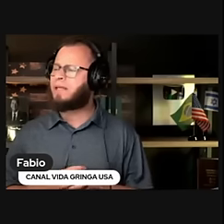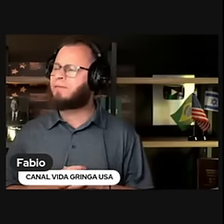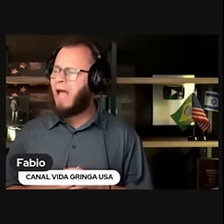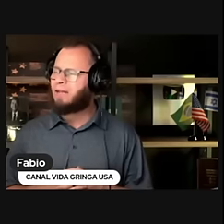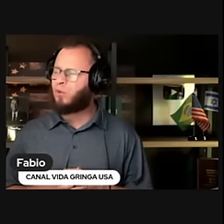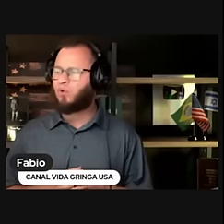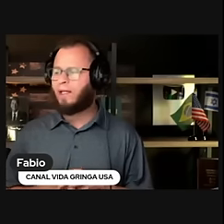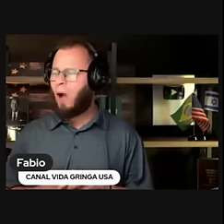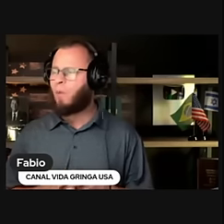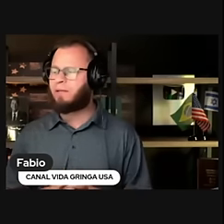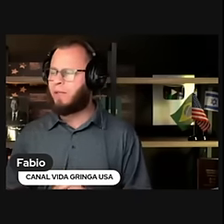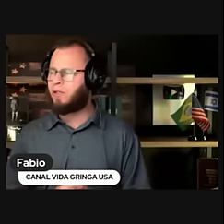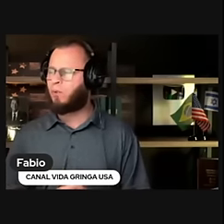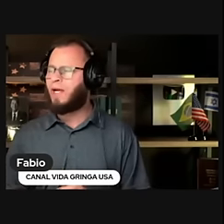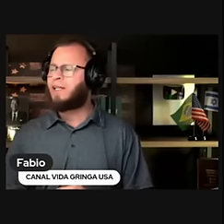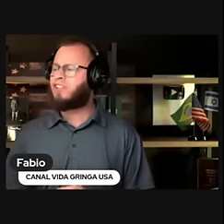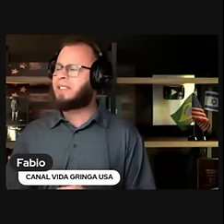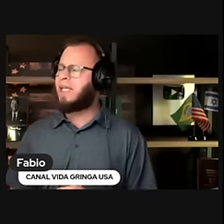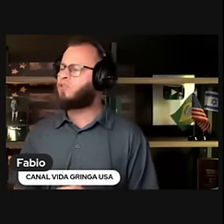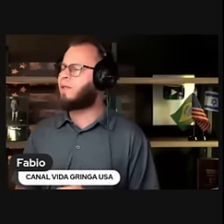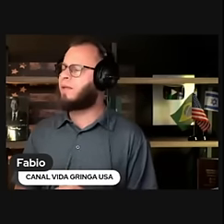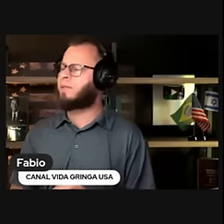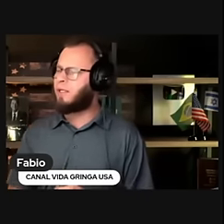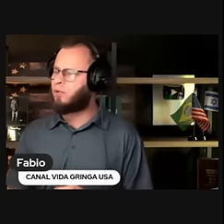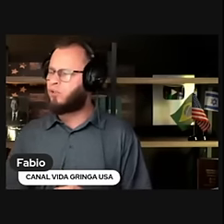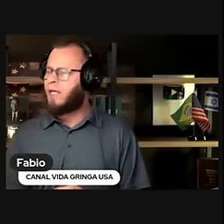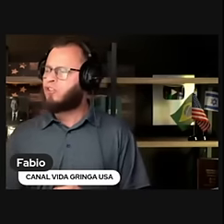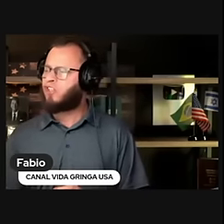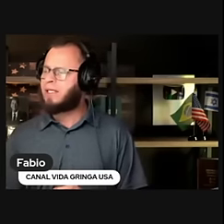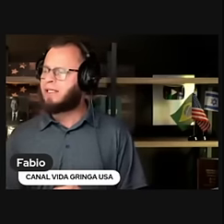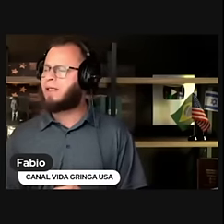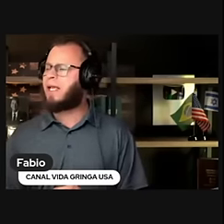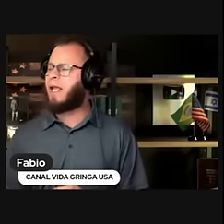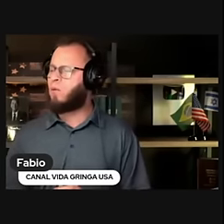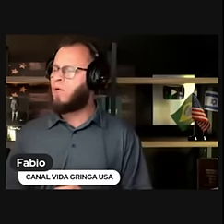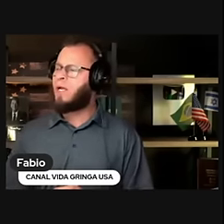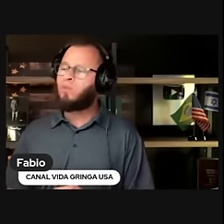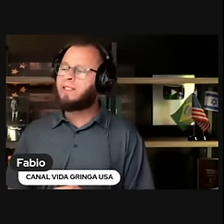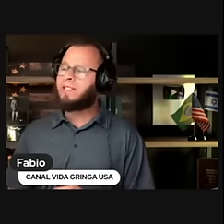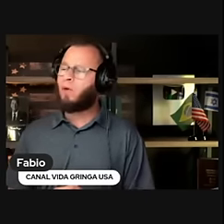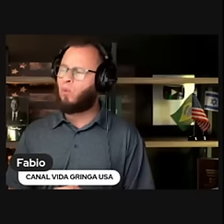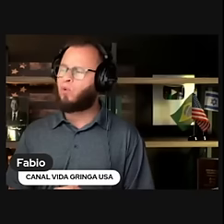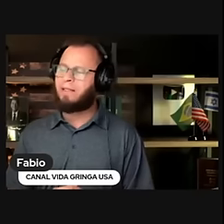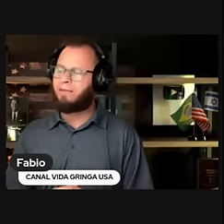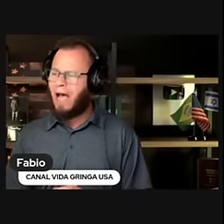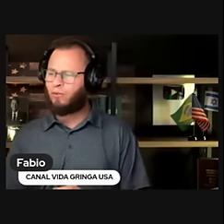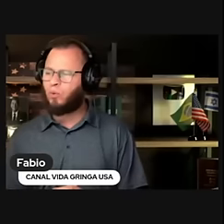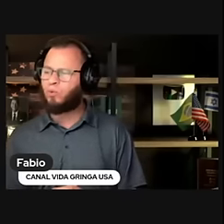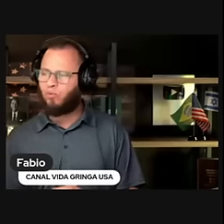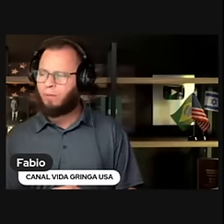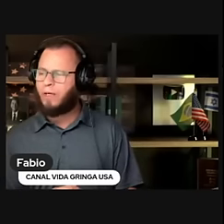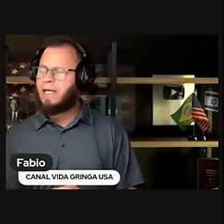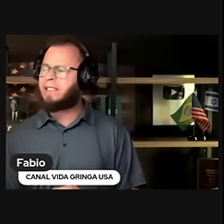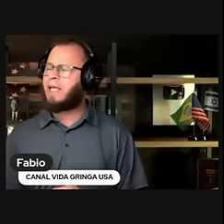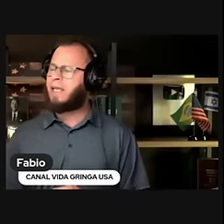respeitado jornal britânico de 180 anos disse que um segundo Mandato do